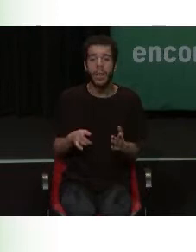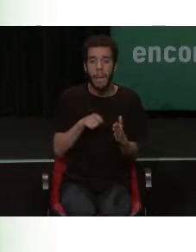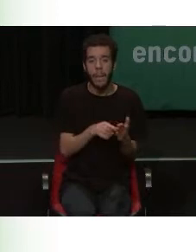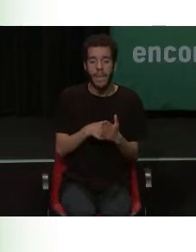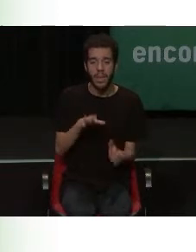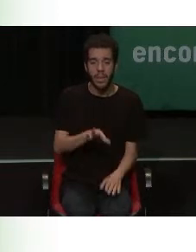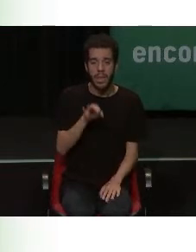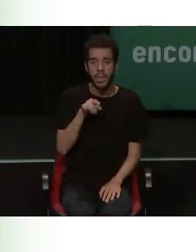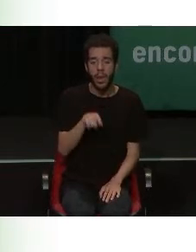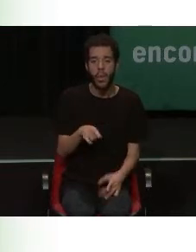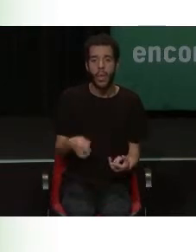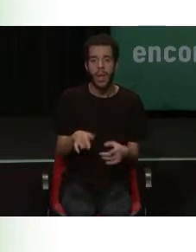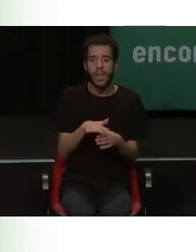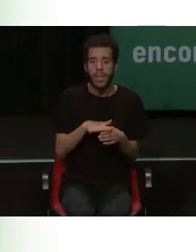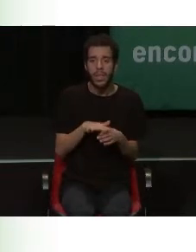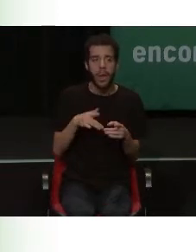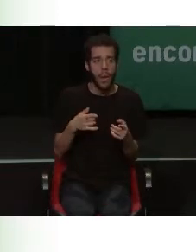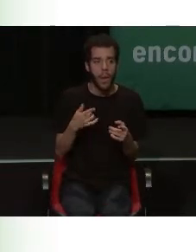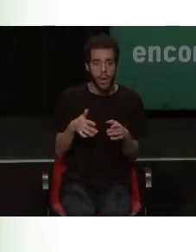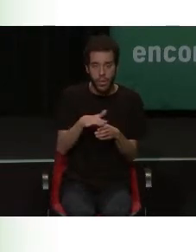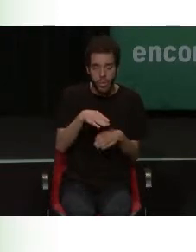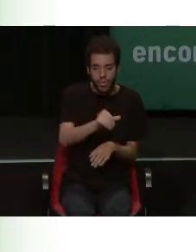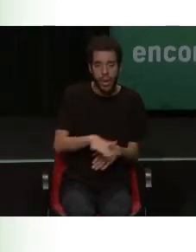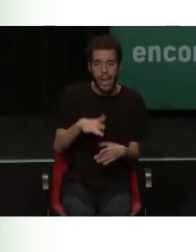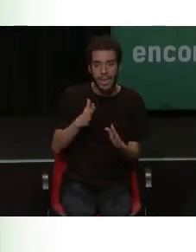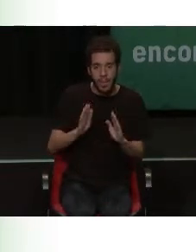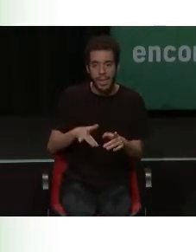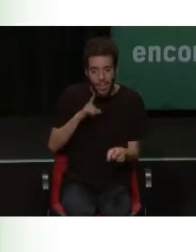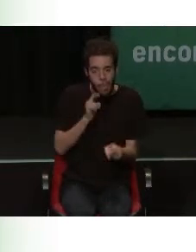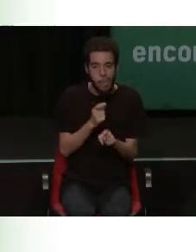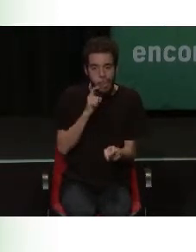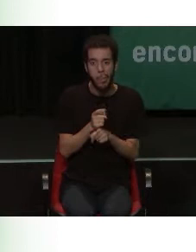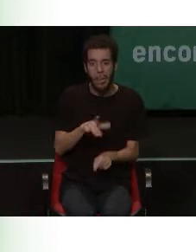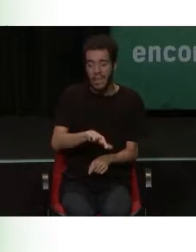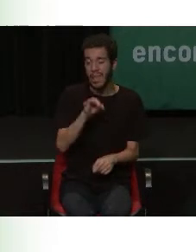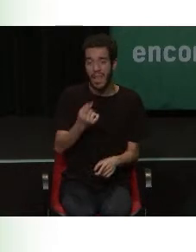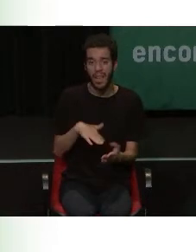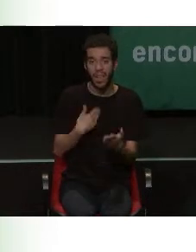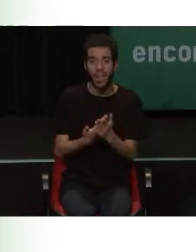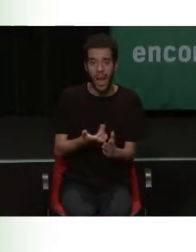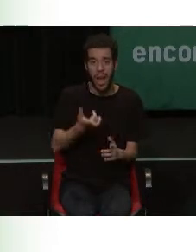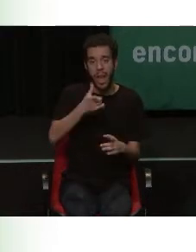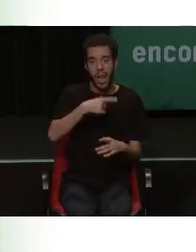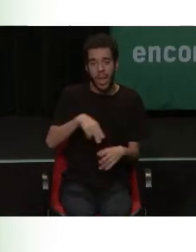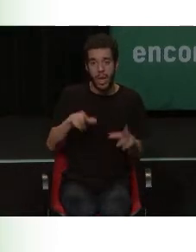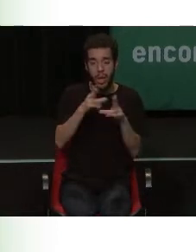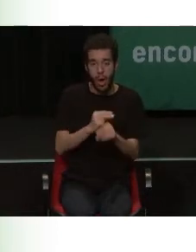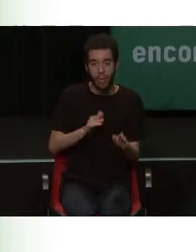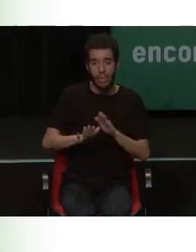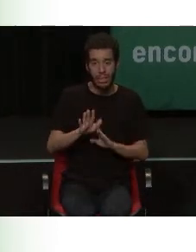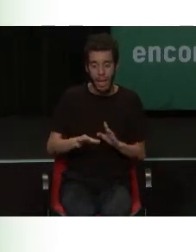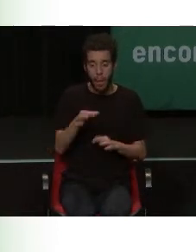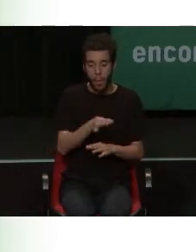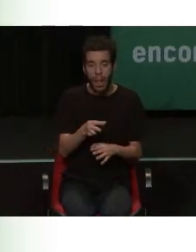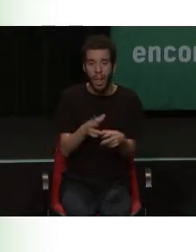locais onde existe maior pressão de seleção que contribui para o surgimento de novas resistências a novas